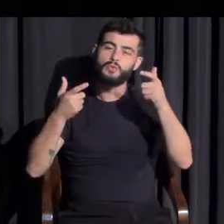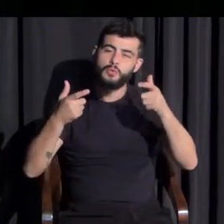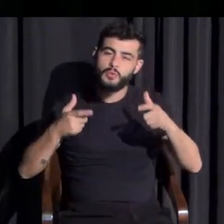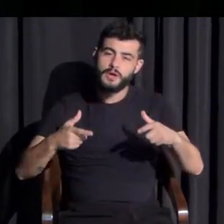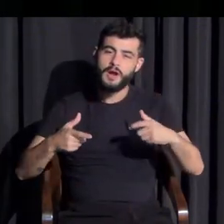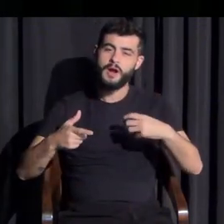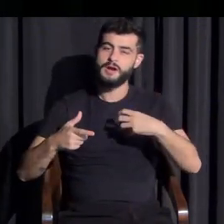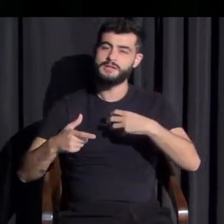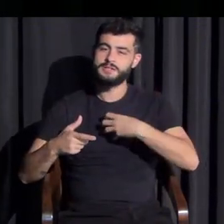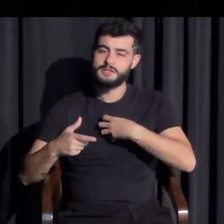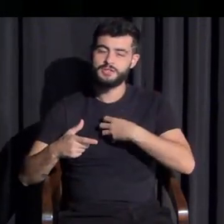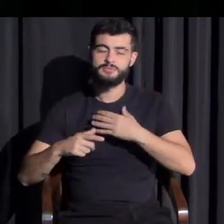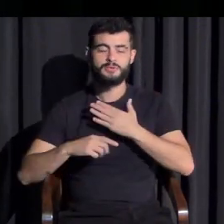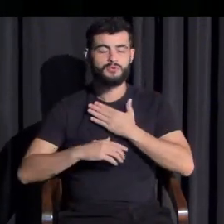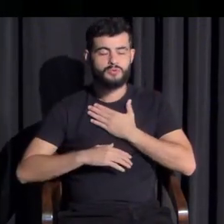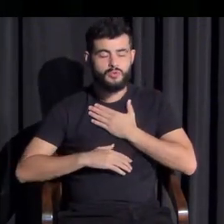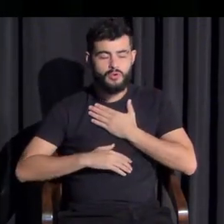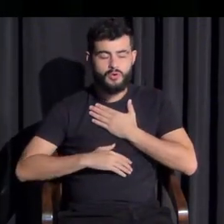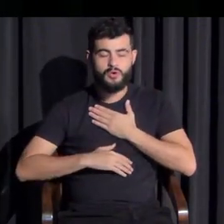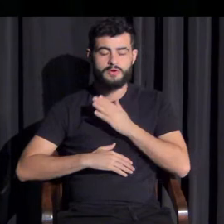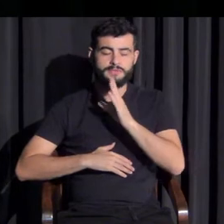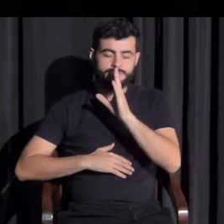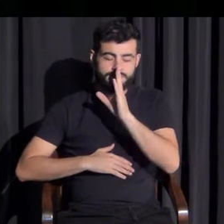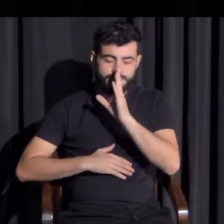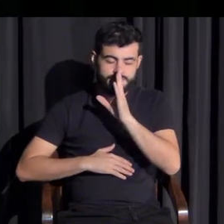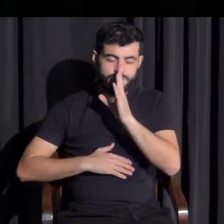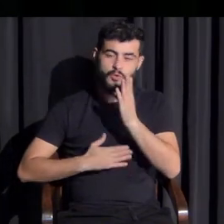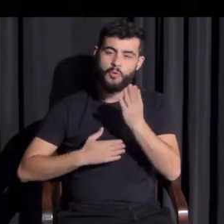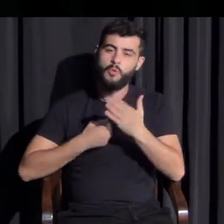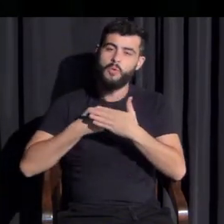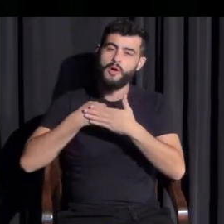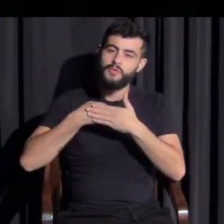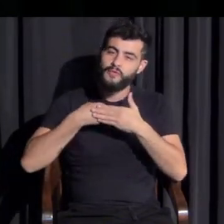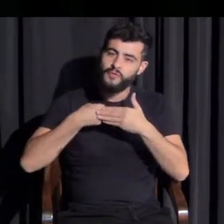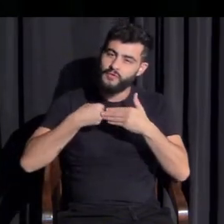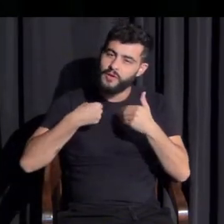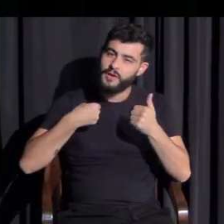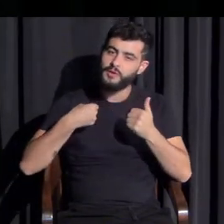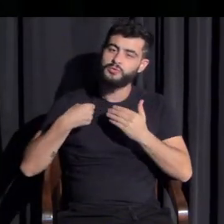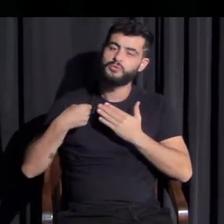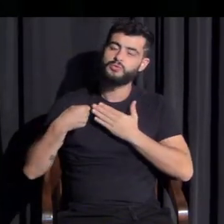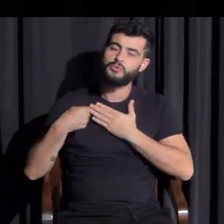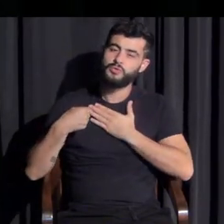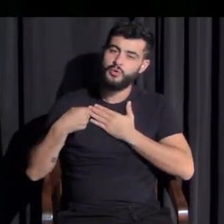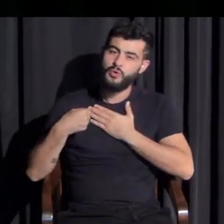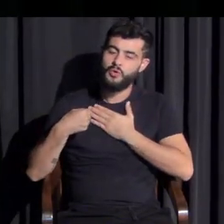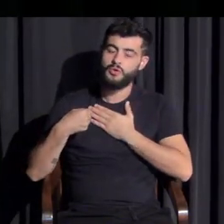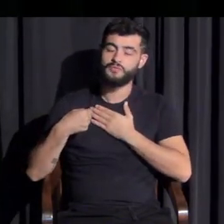afeto, onde você ancora a sua alegria,